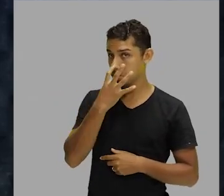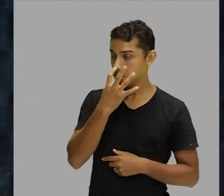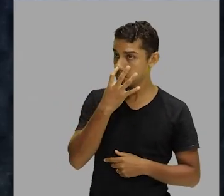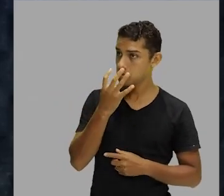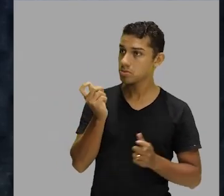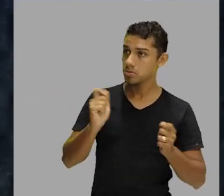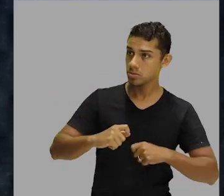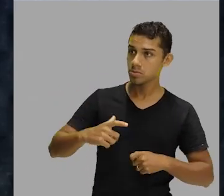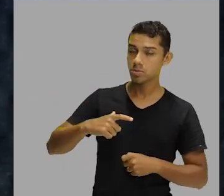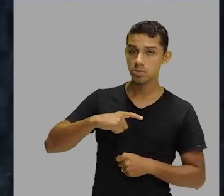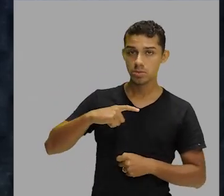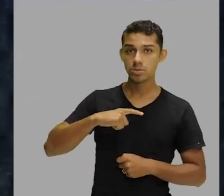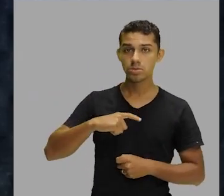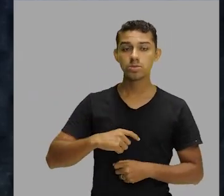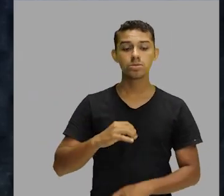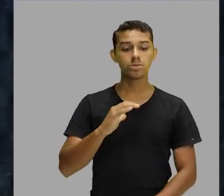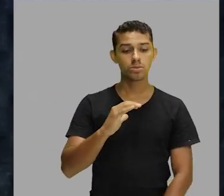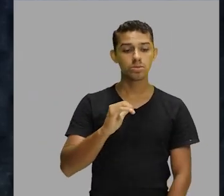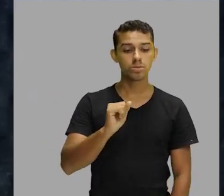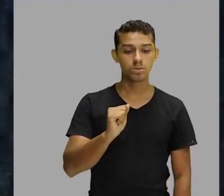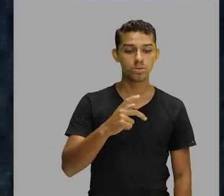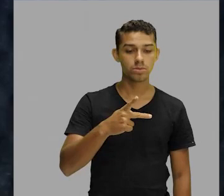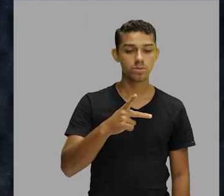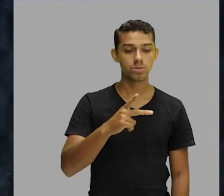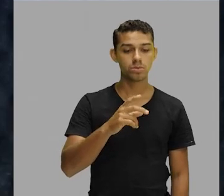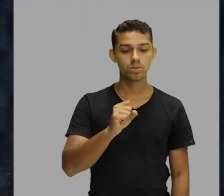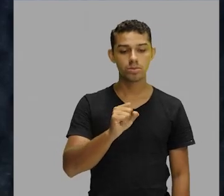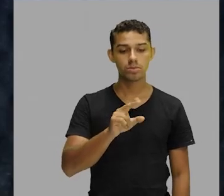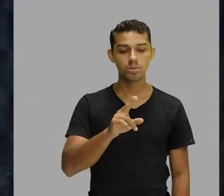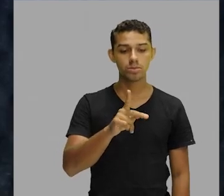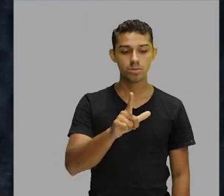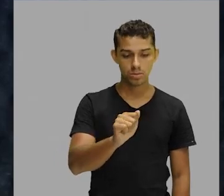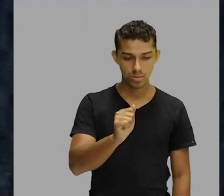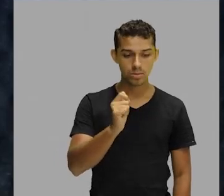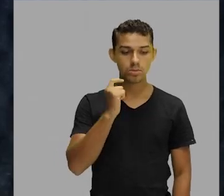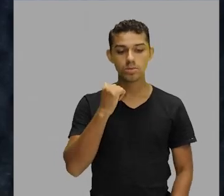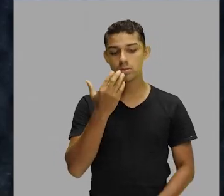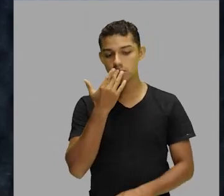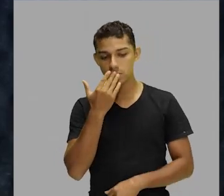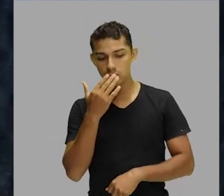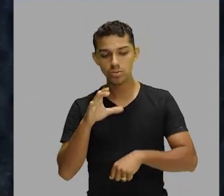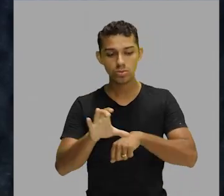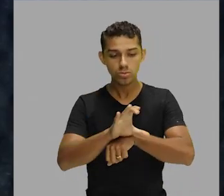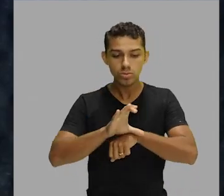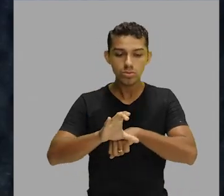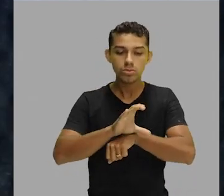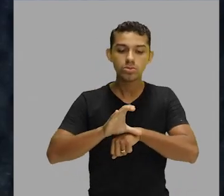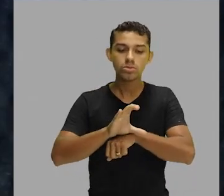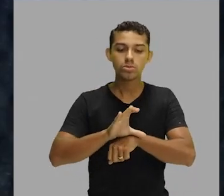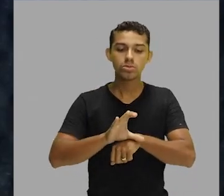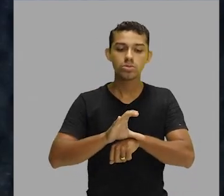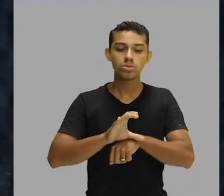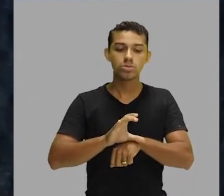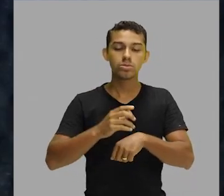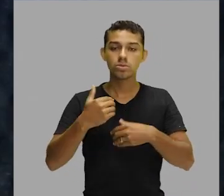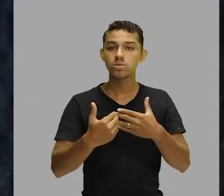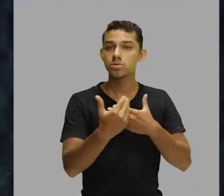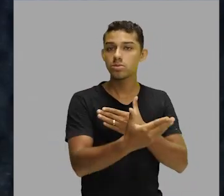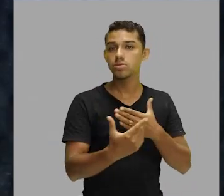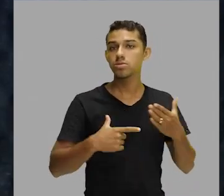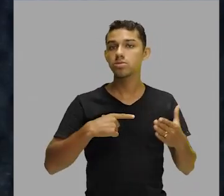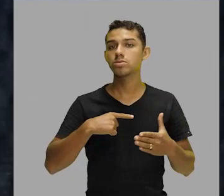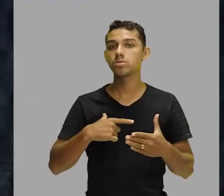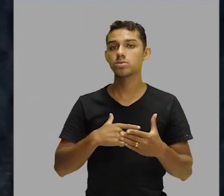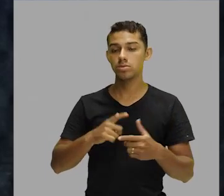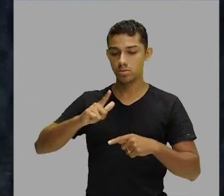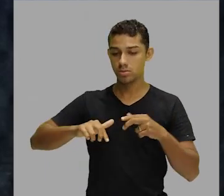uma cápsula feita de proteína, que está representada por uma cor cinza. Interior dessa cápsula tem o material